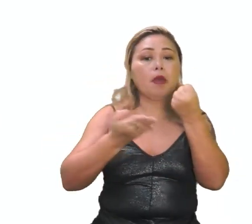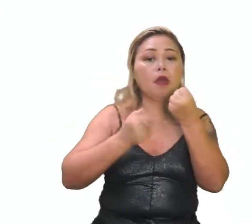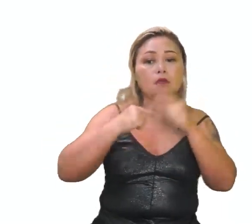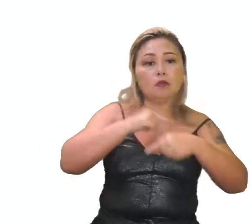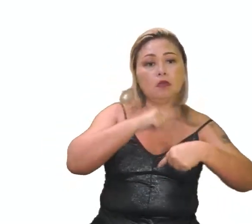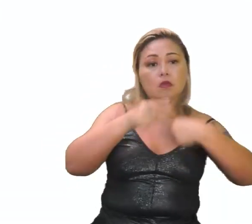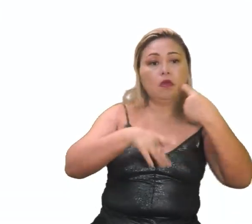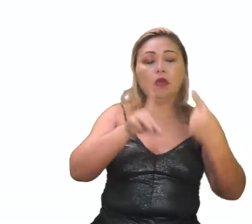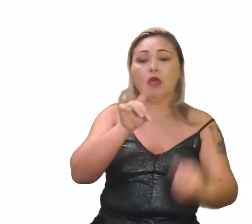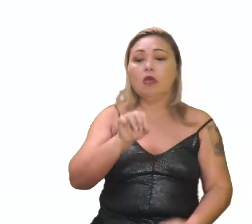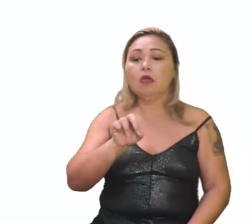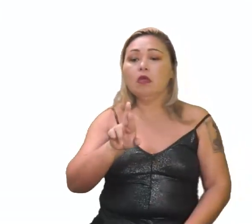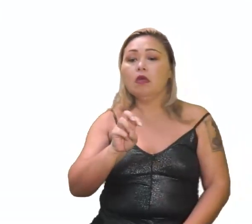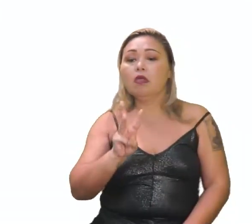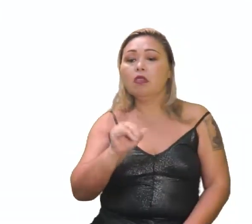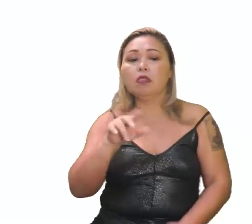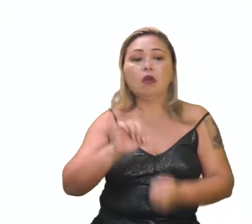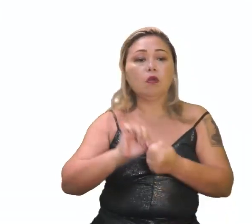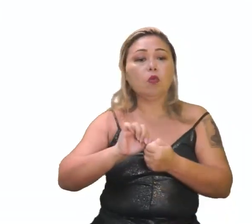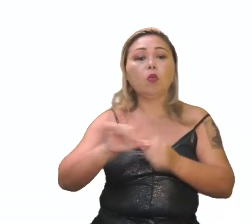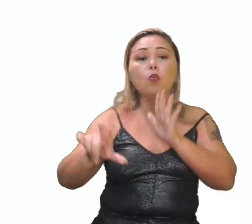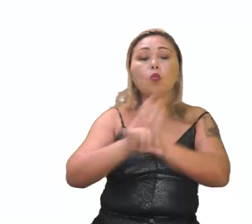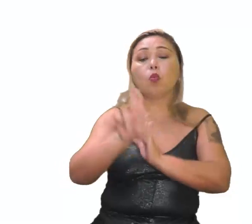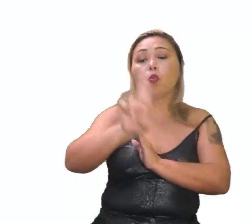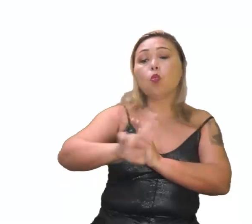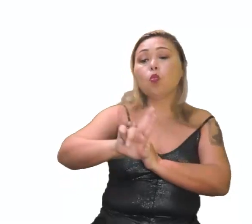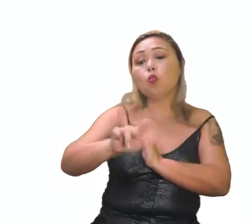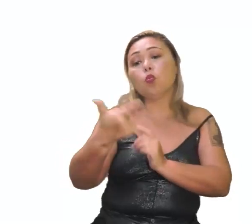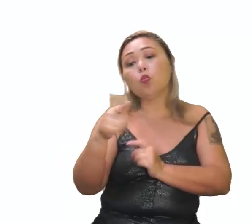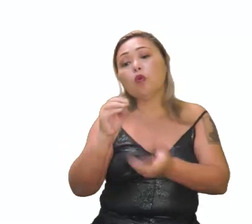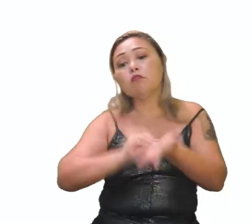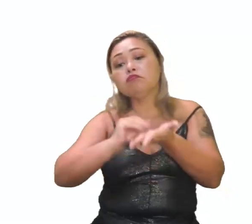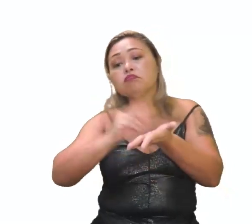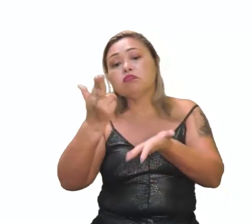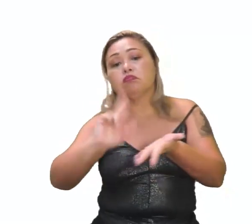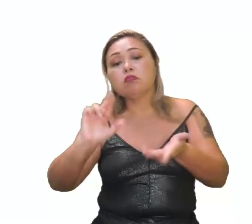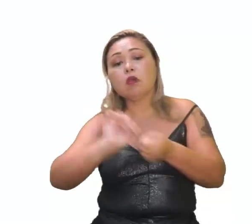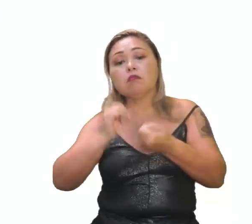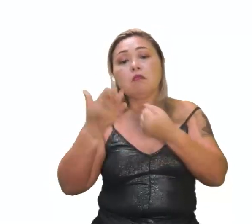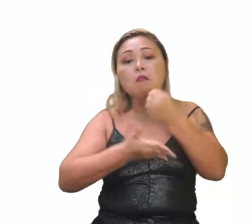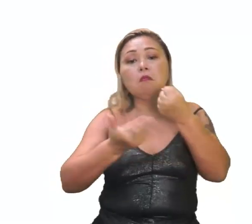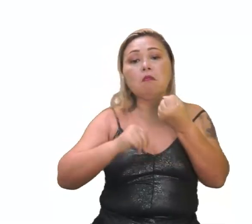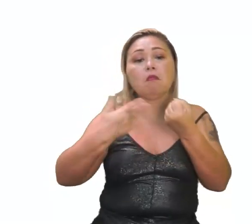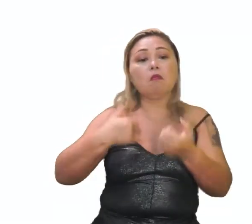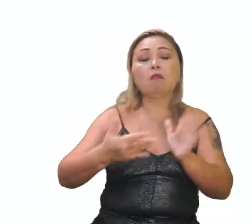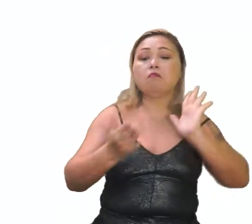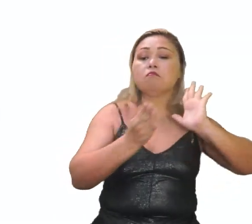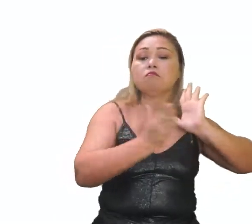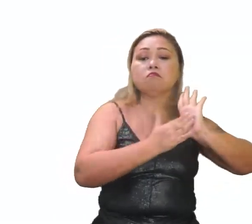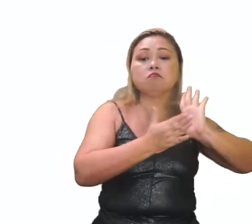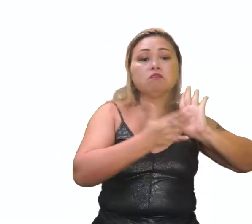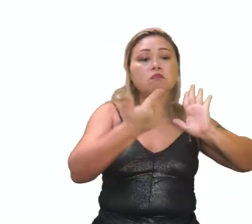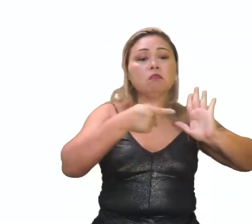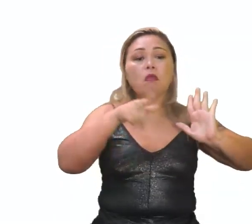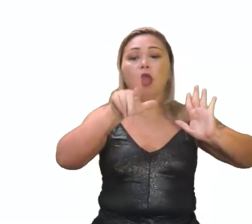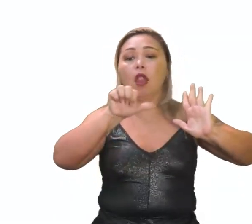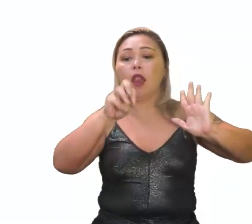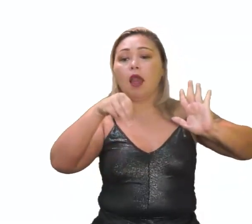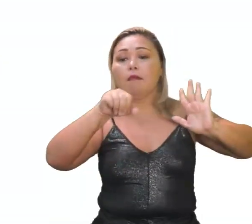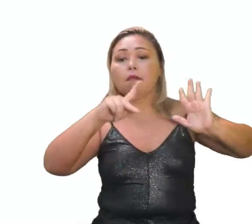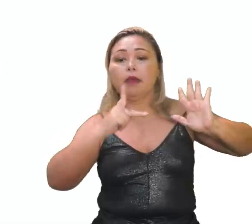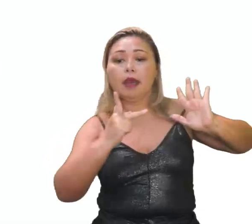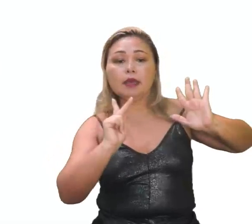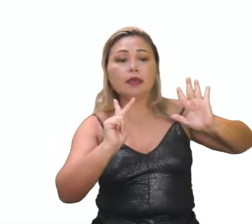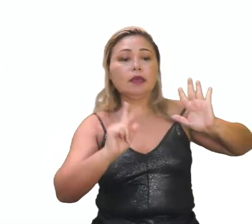Darwin. C, a lei do uso e desuso, base da teoria proposta por Lamarck.